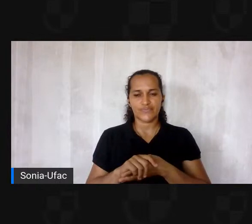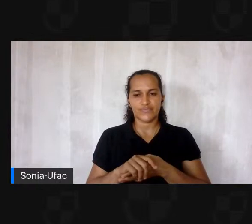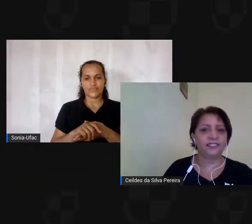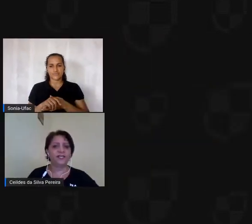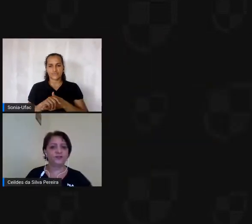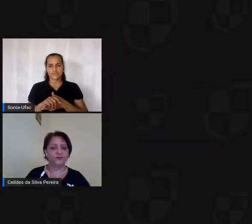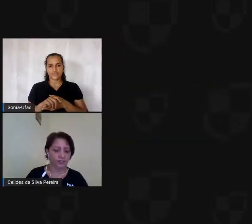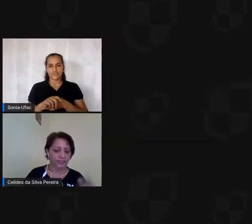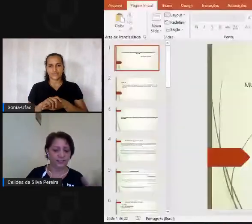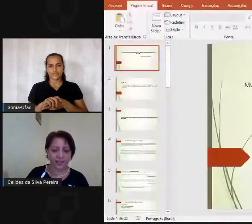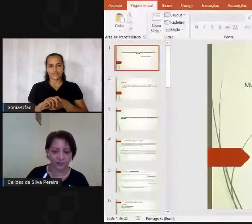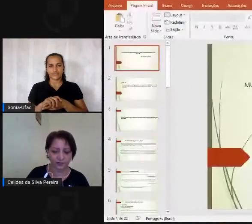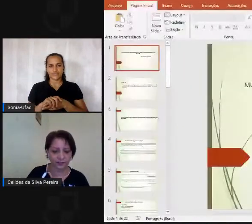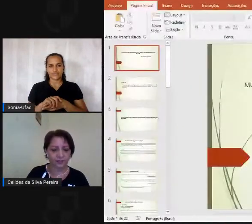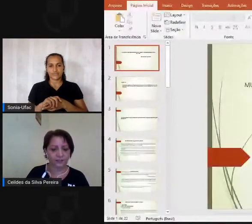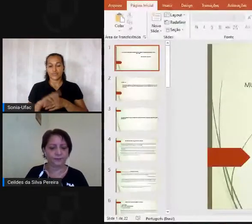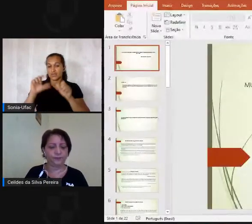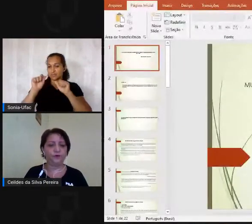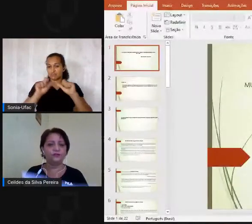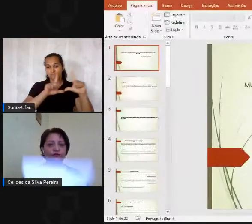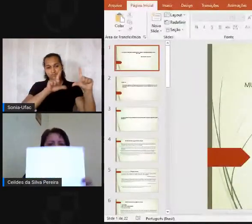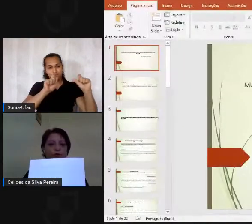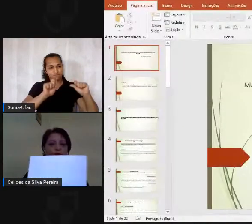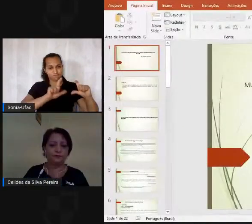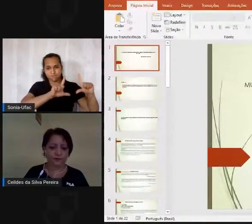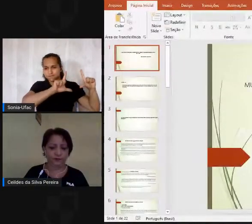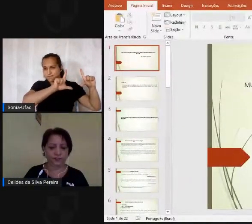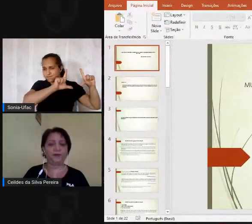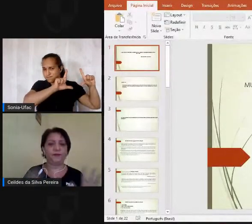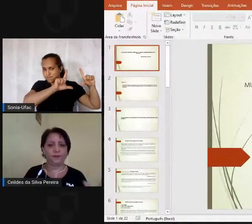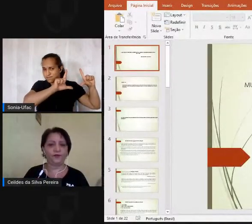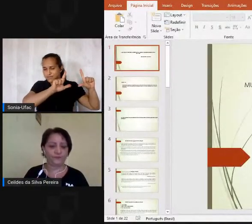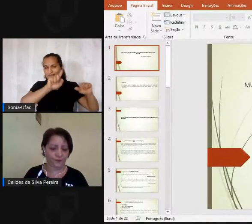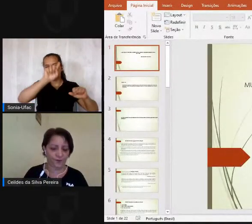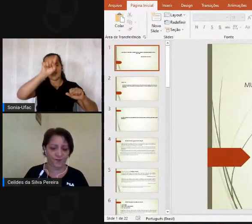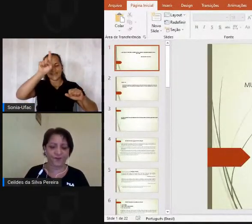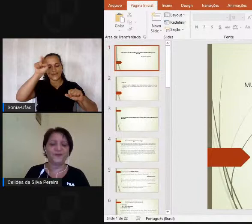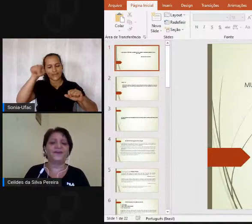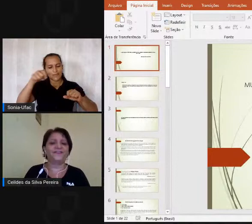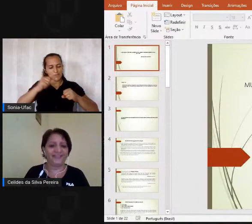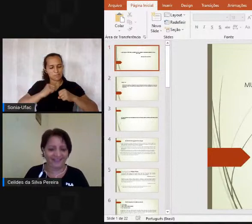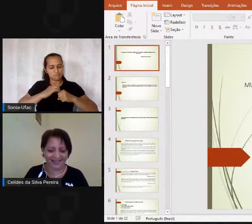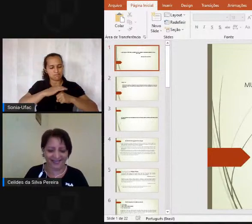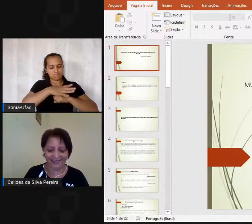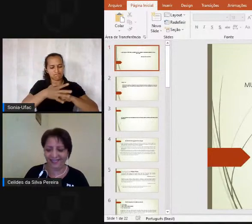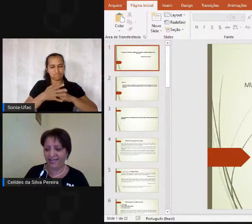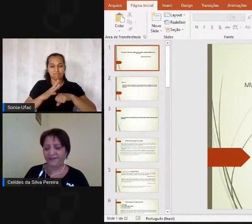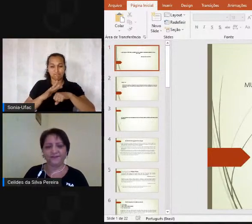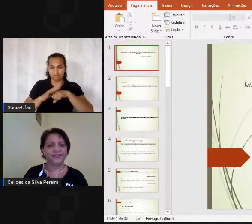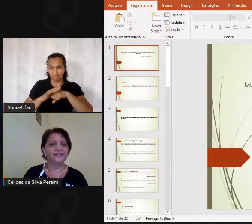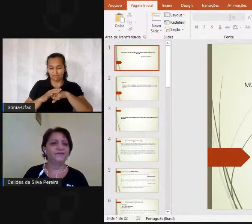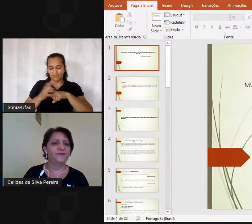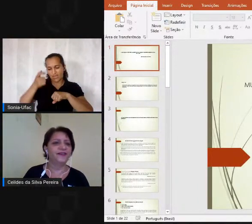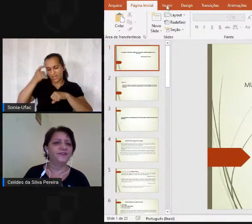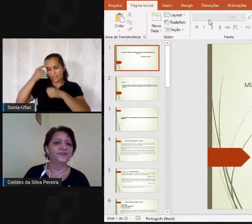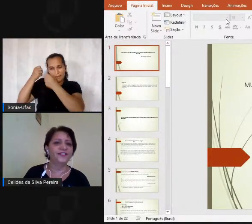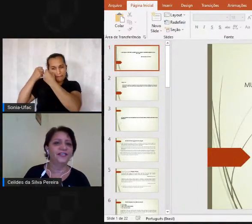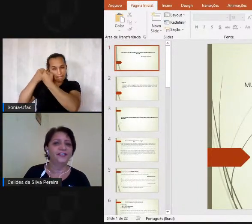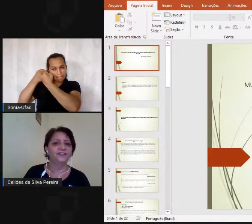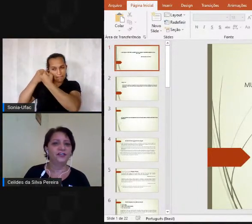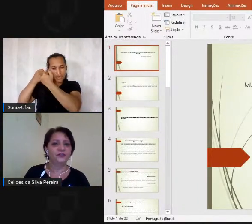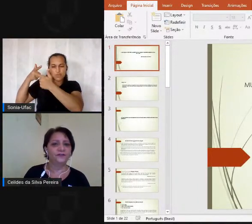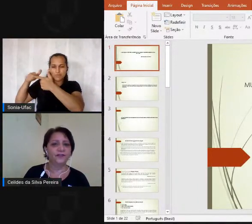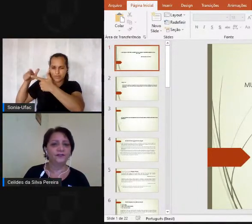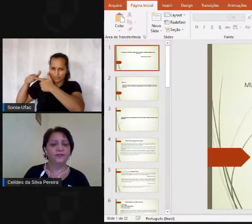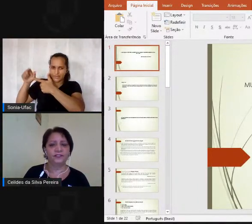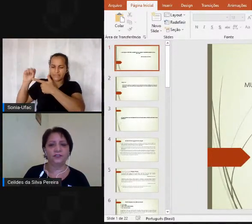pelo excesso de slides. Depois do coronavírus, a minha memória ficou um pouco afetada. Vocês me perdoem.